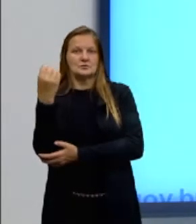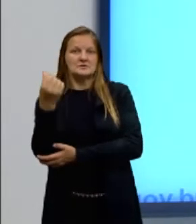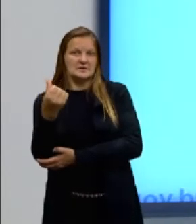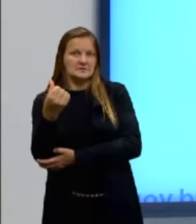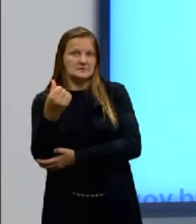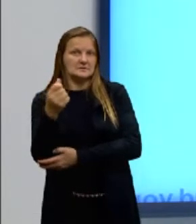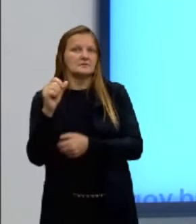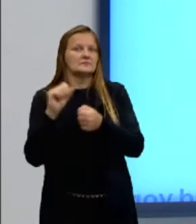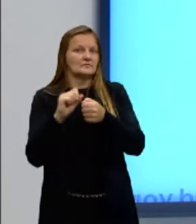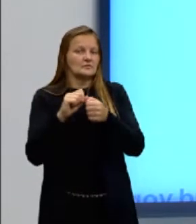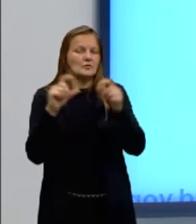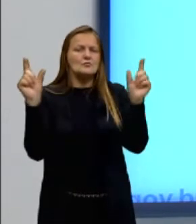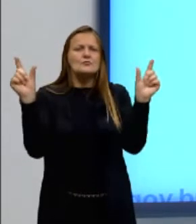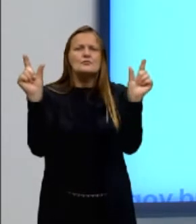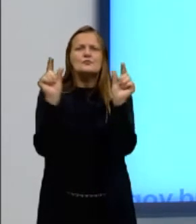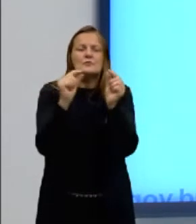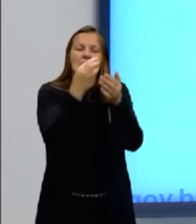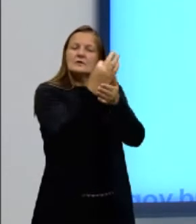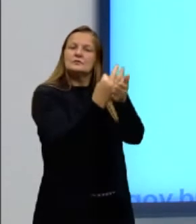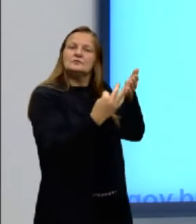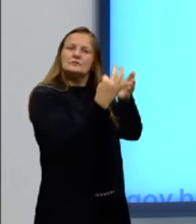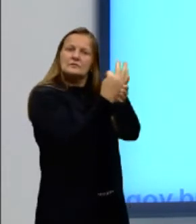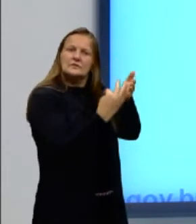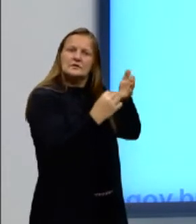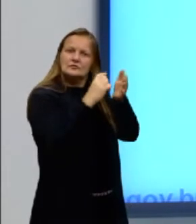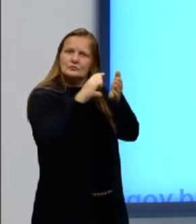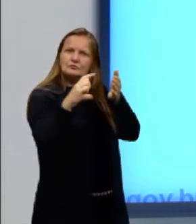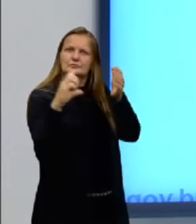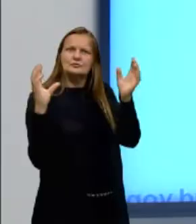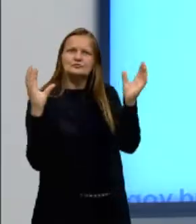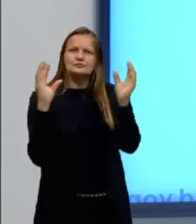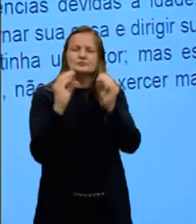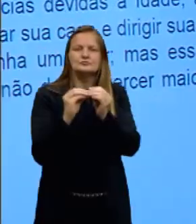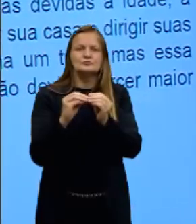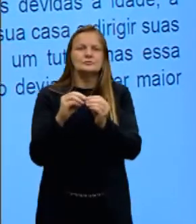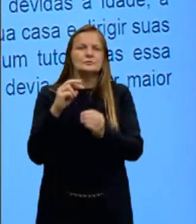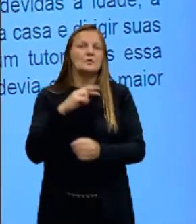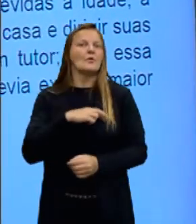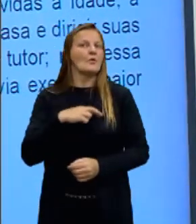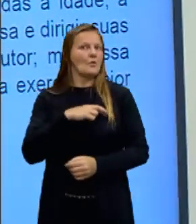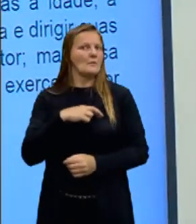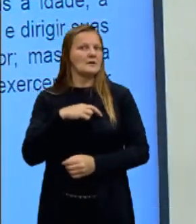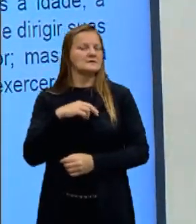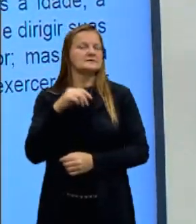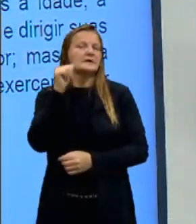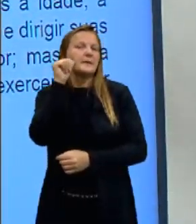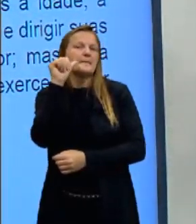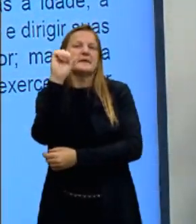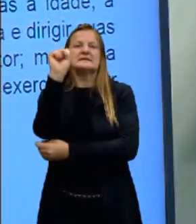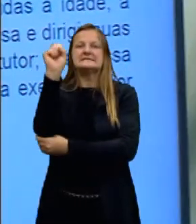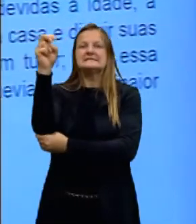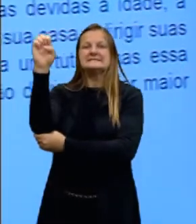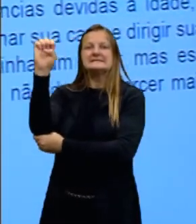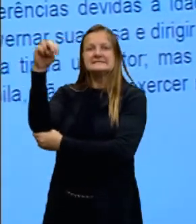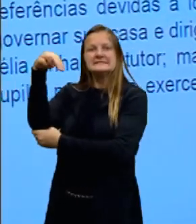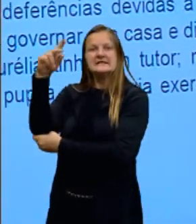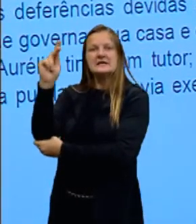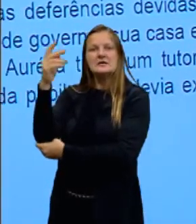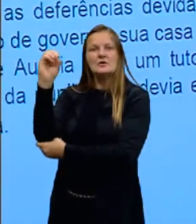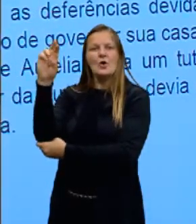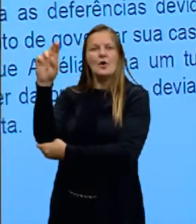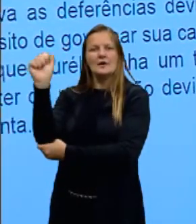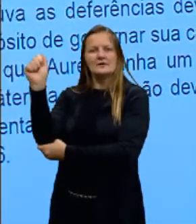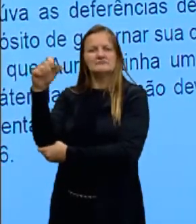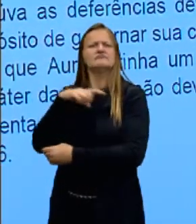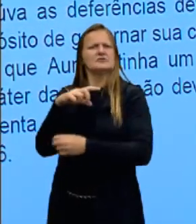aqui gente que esse trecho aqui ó todo ele é do romance Senhora de José de Alencar lembra que eu disse que ele ia ter romance